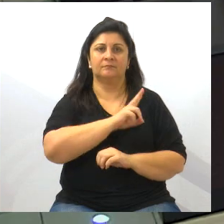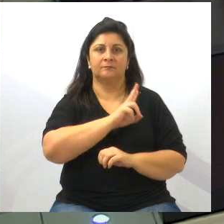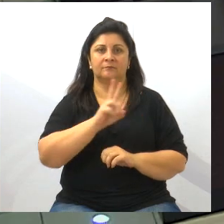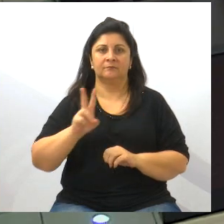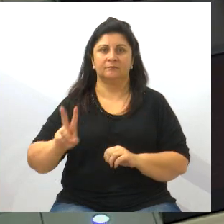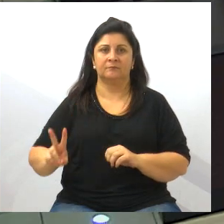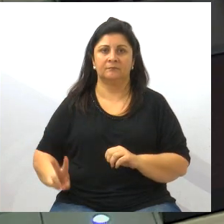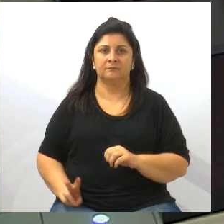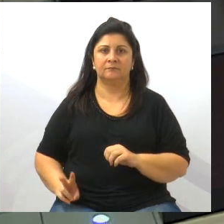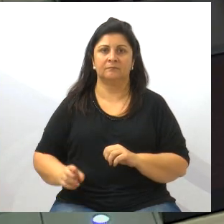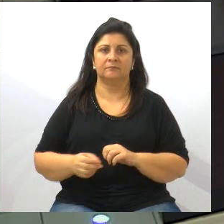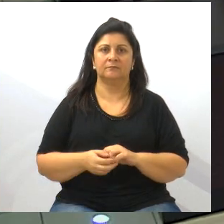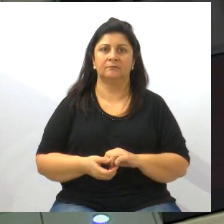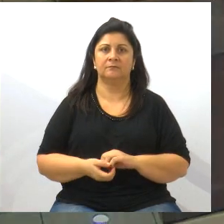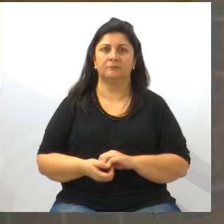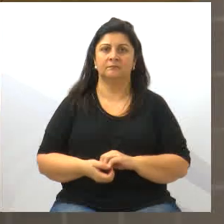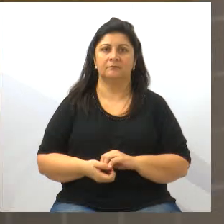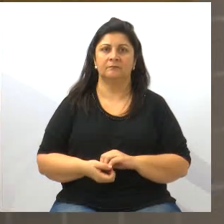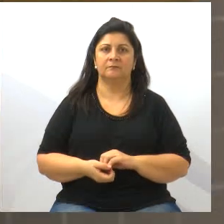vereadores.